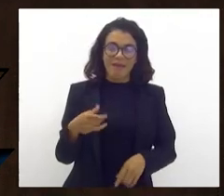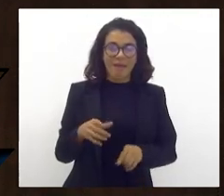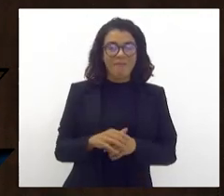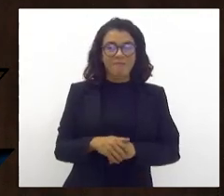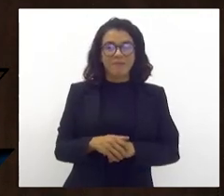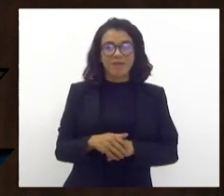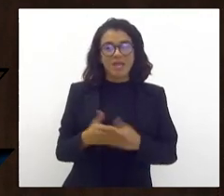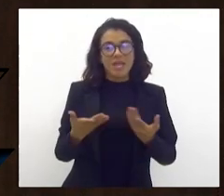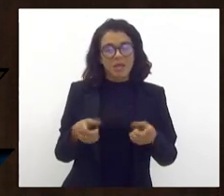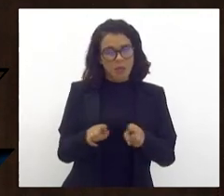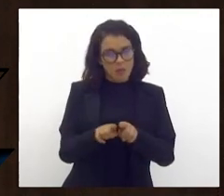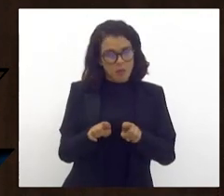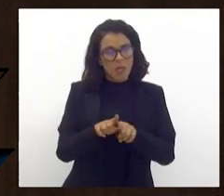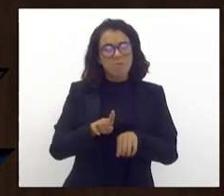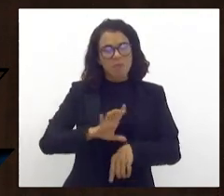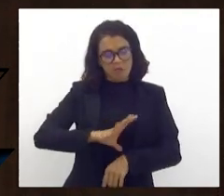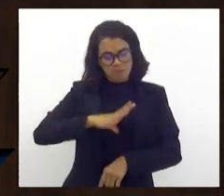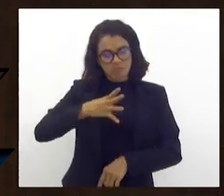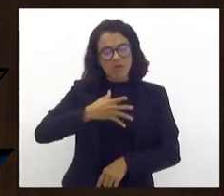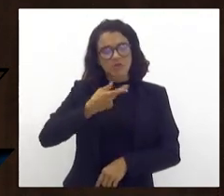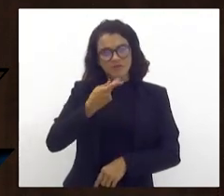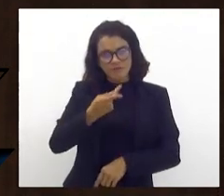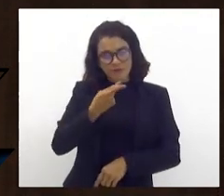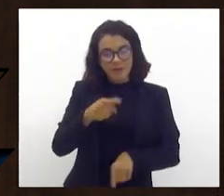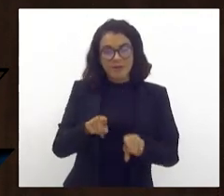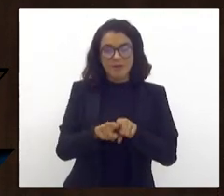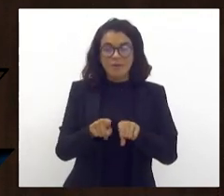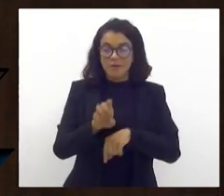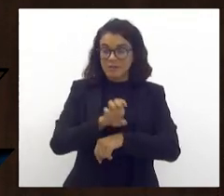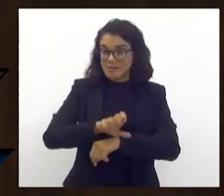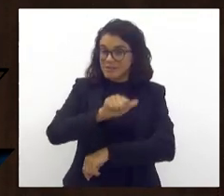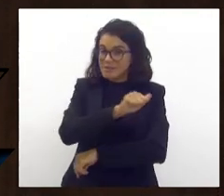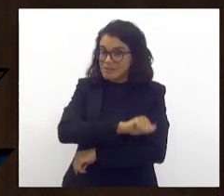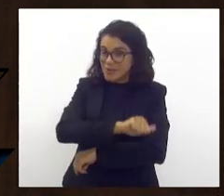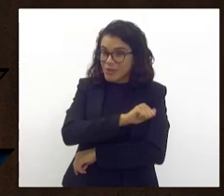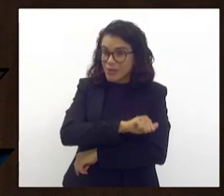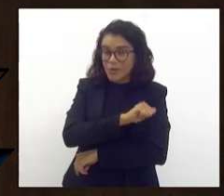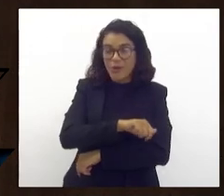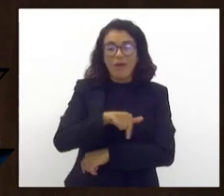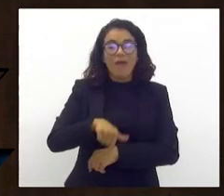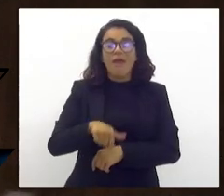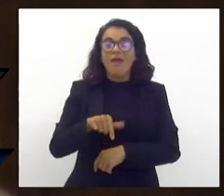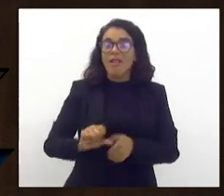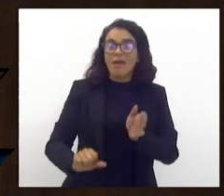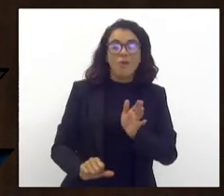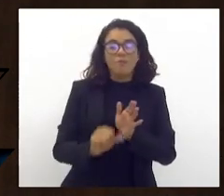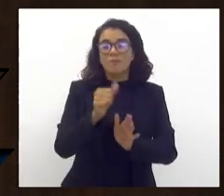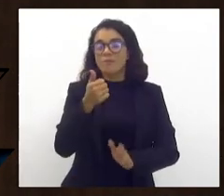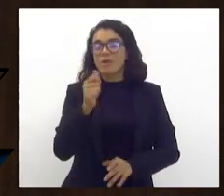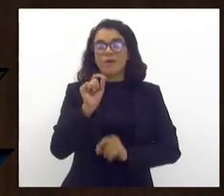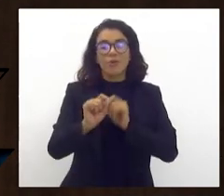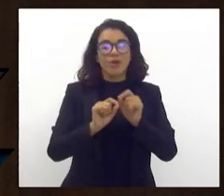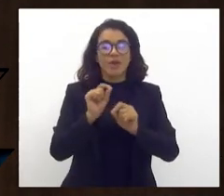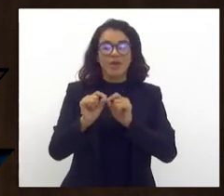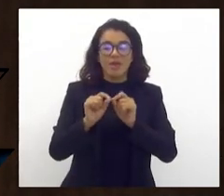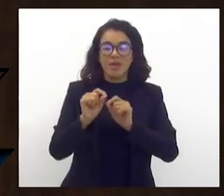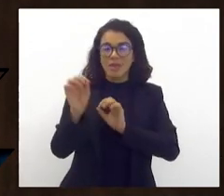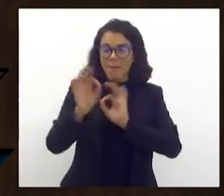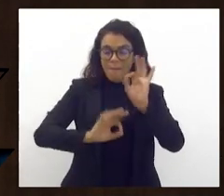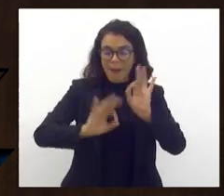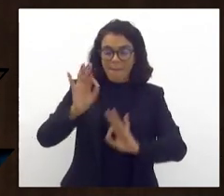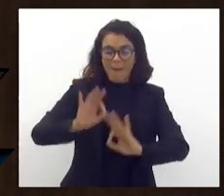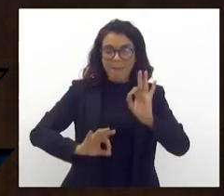desafiador. E eu ouso dizer também, porque o estado do Rio de Janeiro ele é precursor na formulação